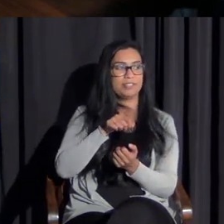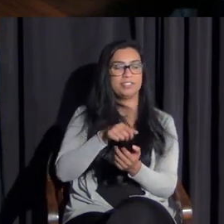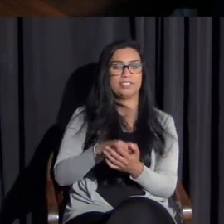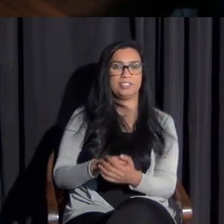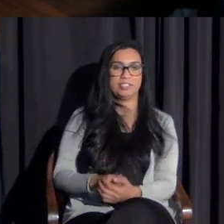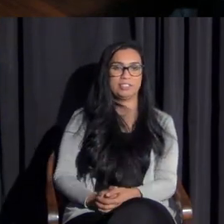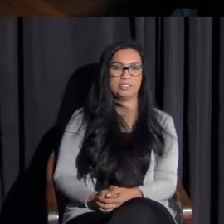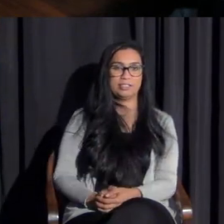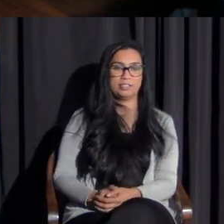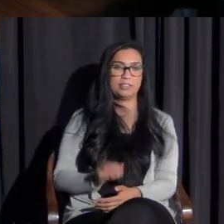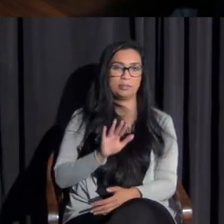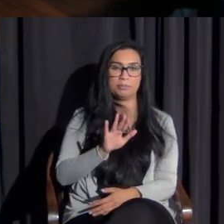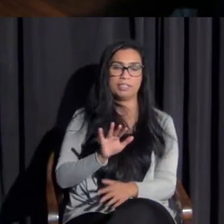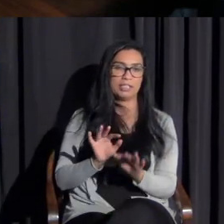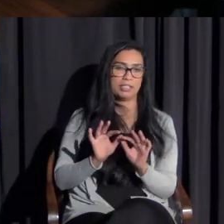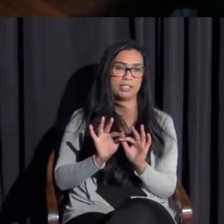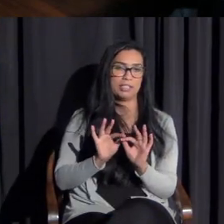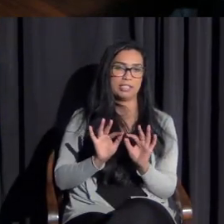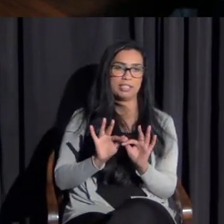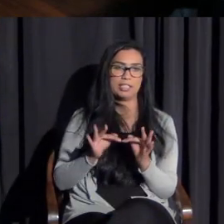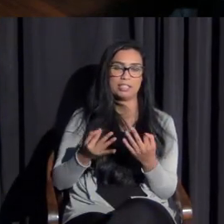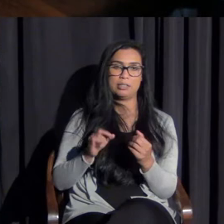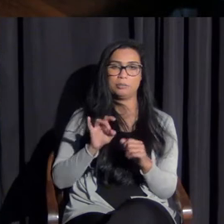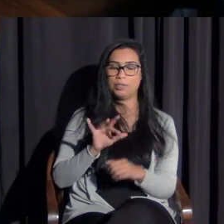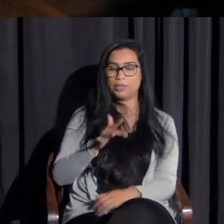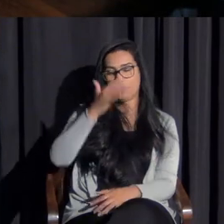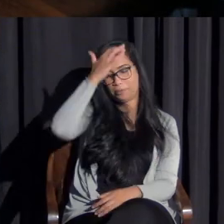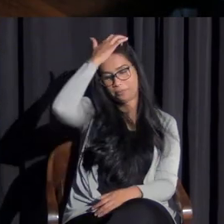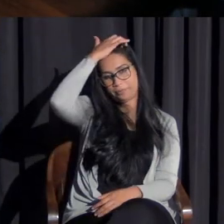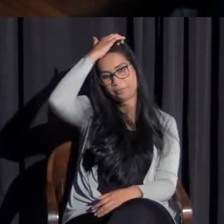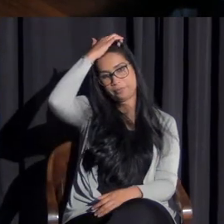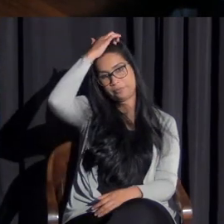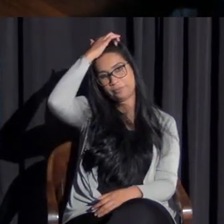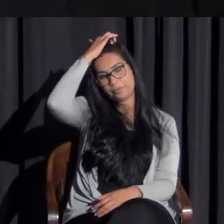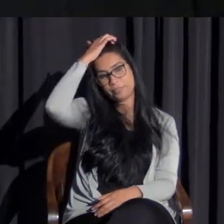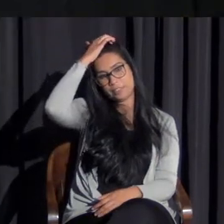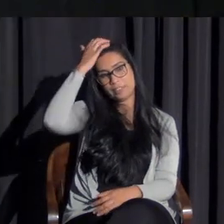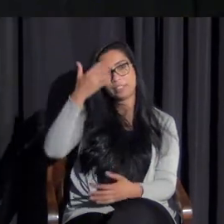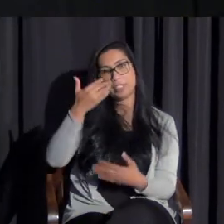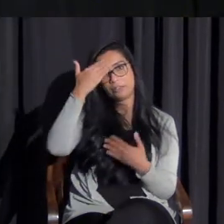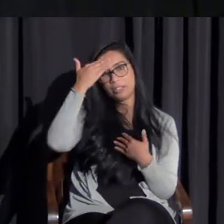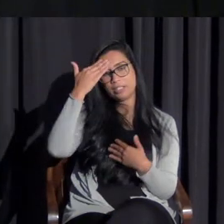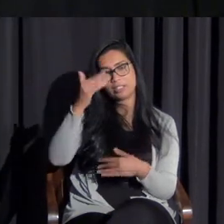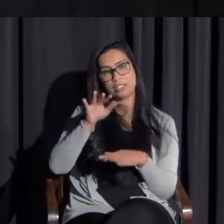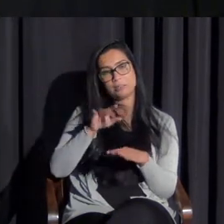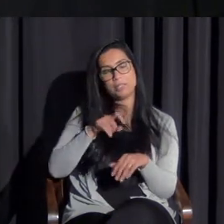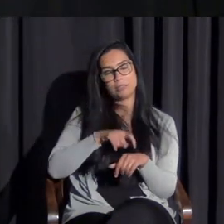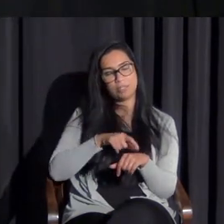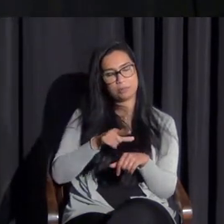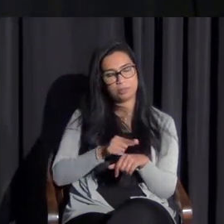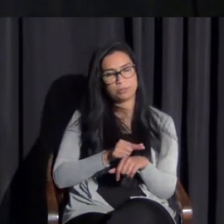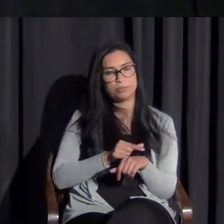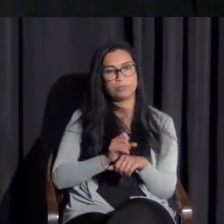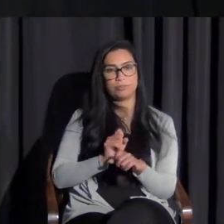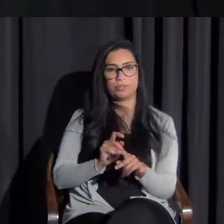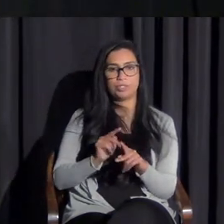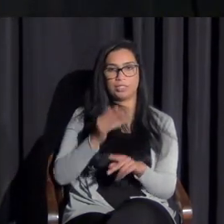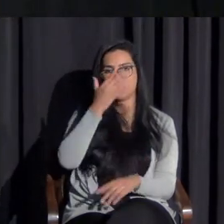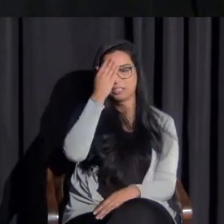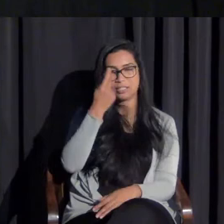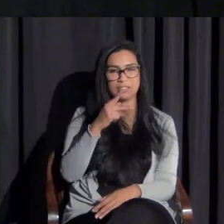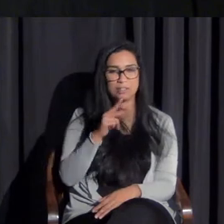mas, enfim, não, acho que só quero agradecer muito, mas eu não vou deixar passar. Eu esqueci seu